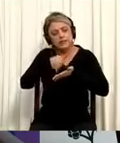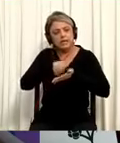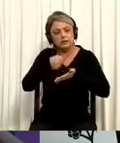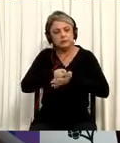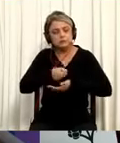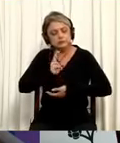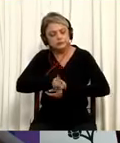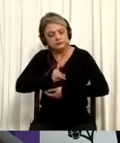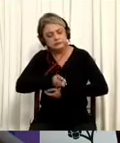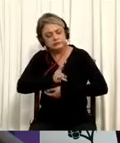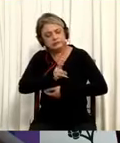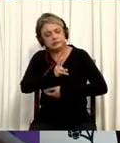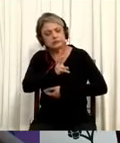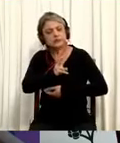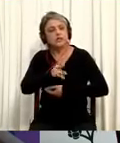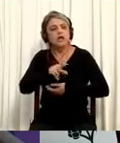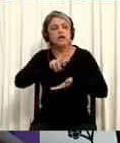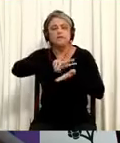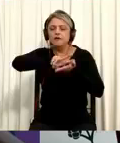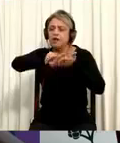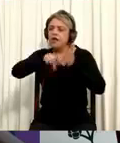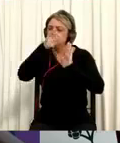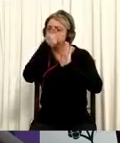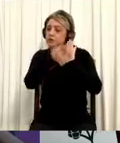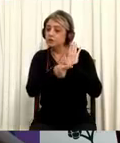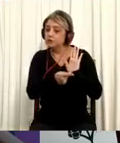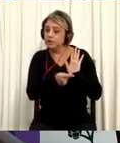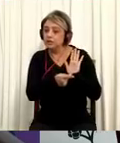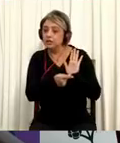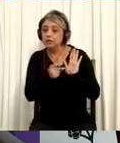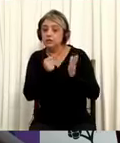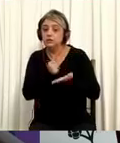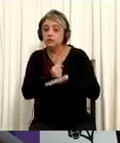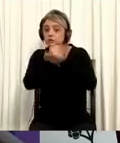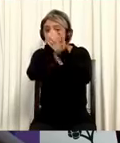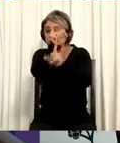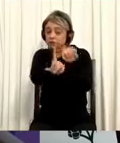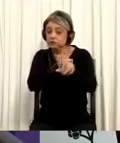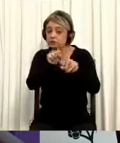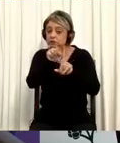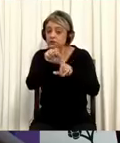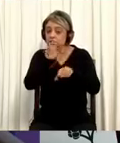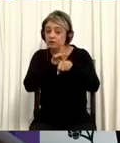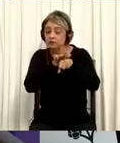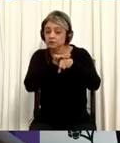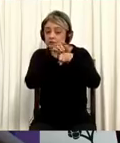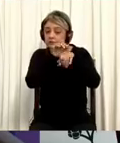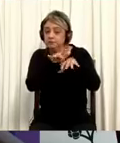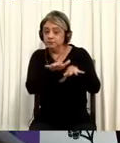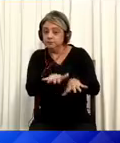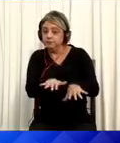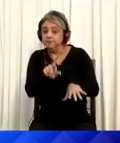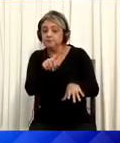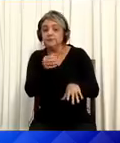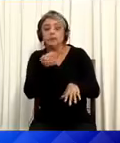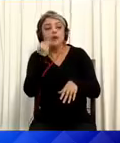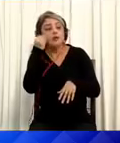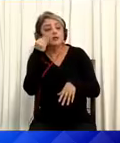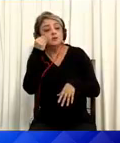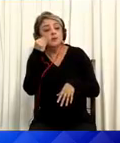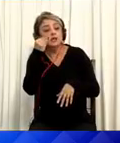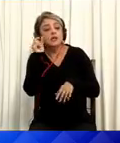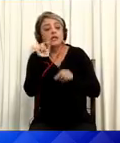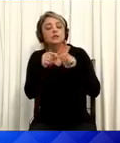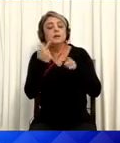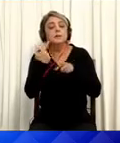muito tempo, está com vários projetos, participando de vários projetos de solidariedade em tempos de pandemia, eu queria que você contasse um pouco